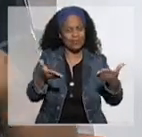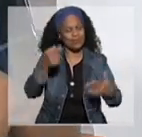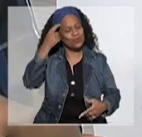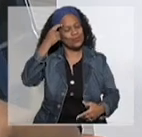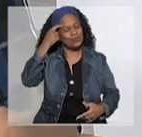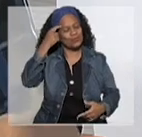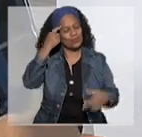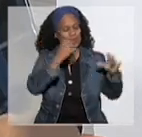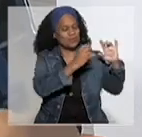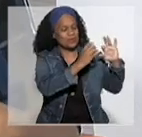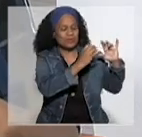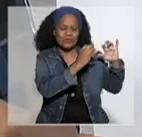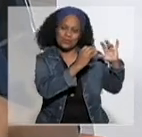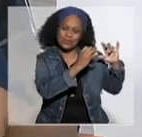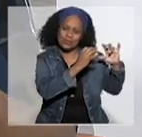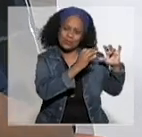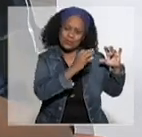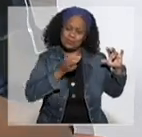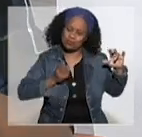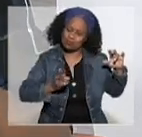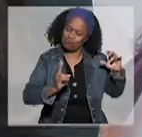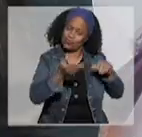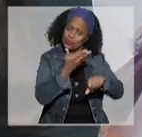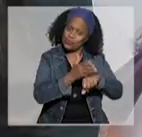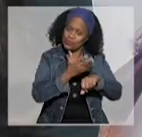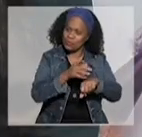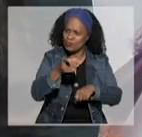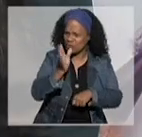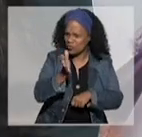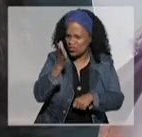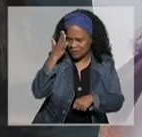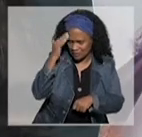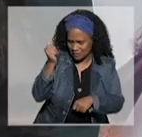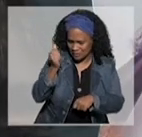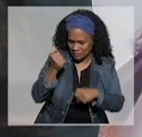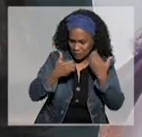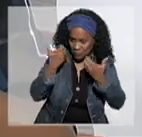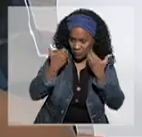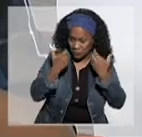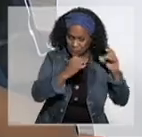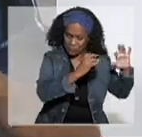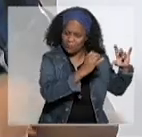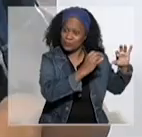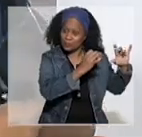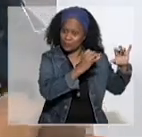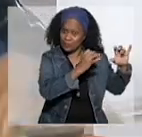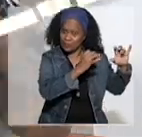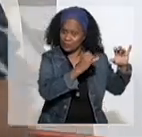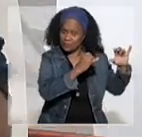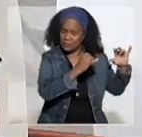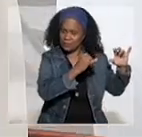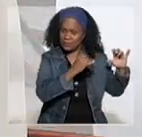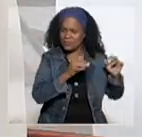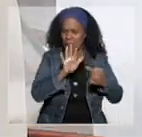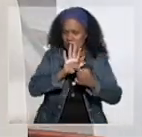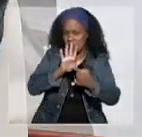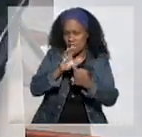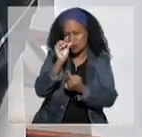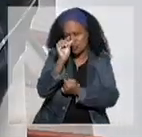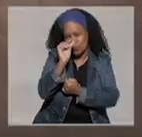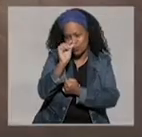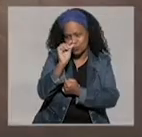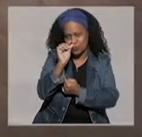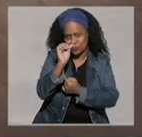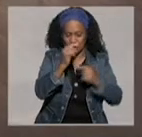eu penso isso sobre a flauta e venho treinando. E você já sabe tocar Pantera Cor-de-Rosa? Então mostra pra gente um trechinho aí dessa música que te